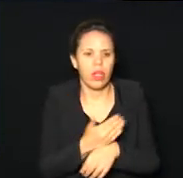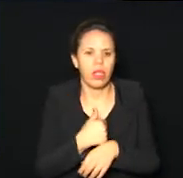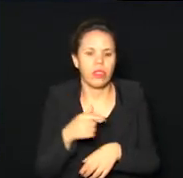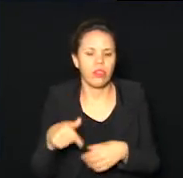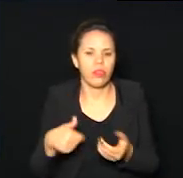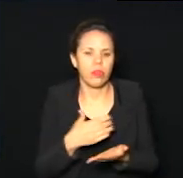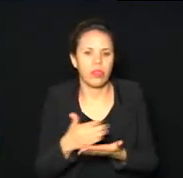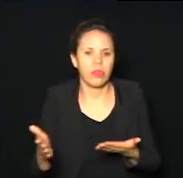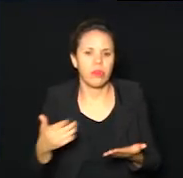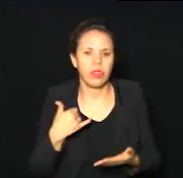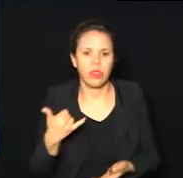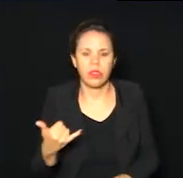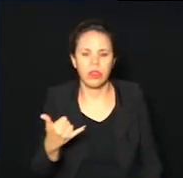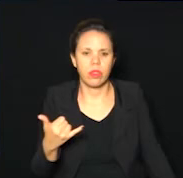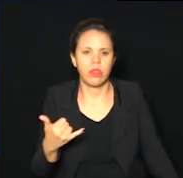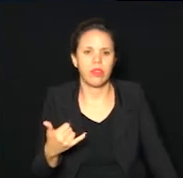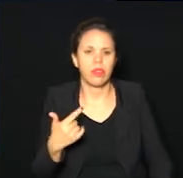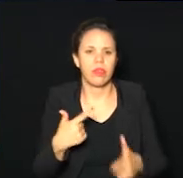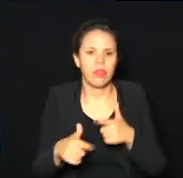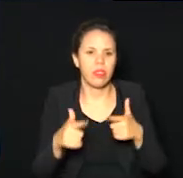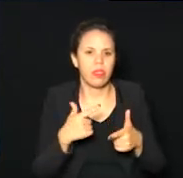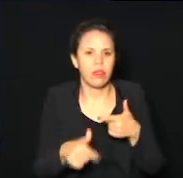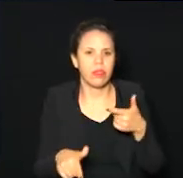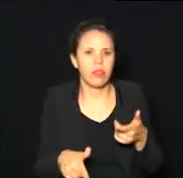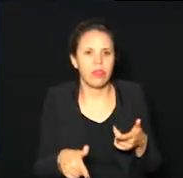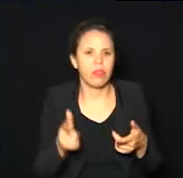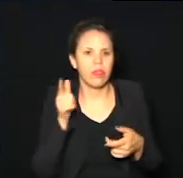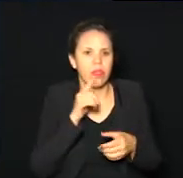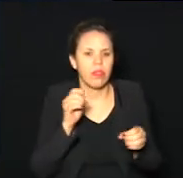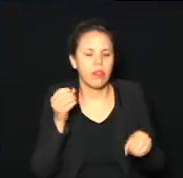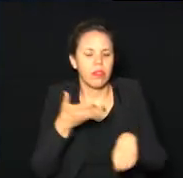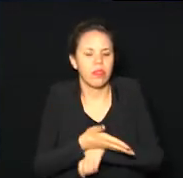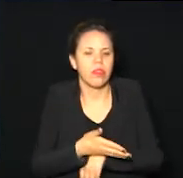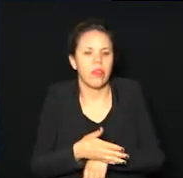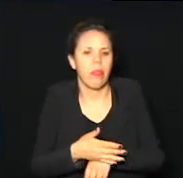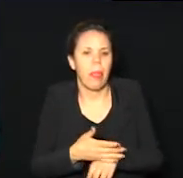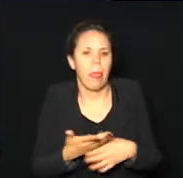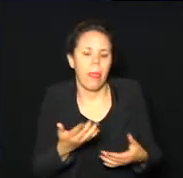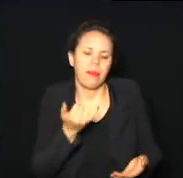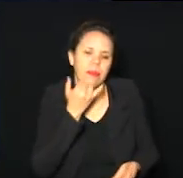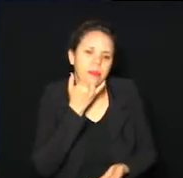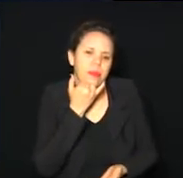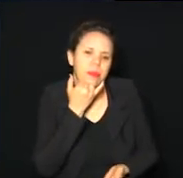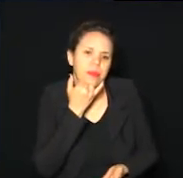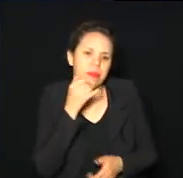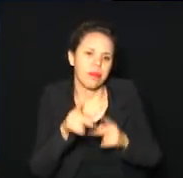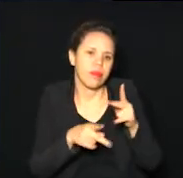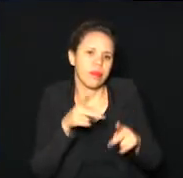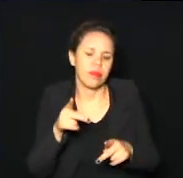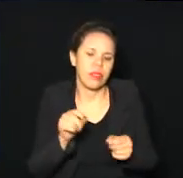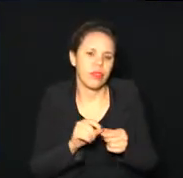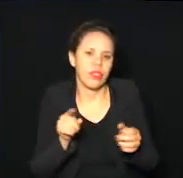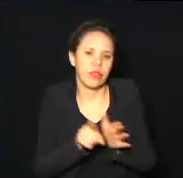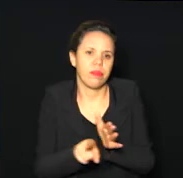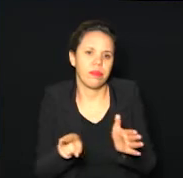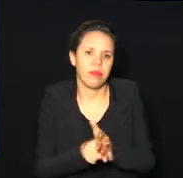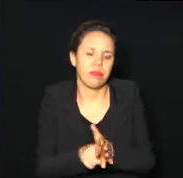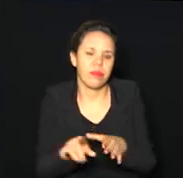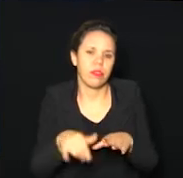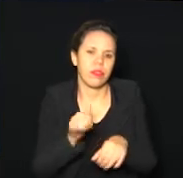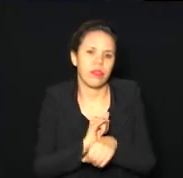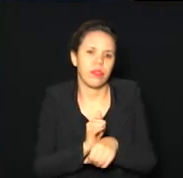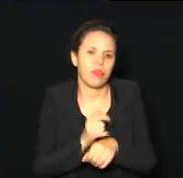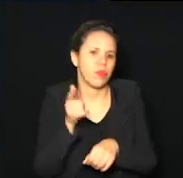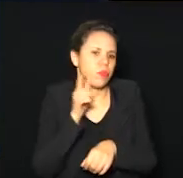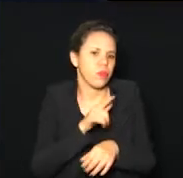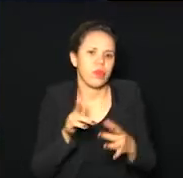começar, meu celular deu um problema e eu não consegui acessar, então peço desculpas para as pessoas que fizeram perguntas no YouTube, não